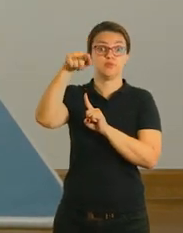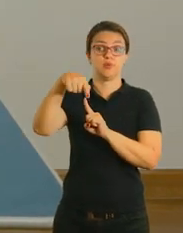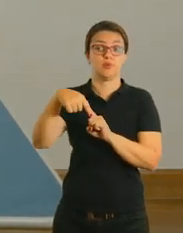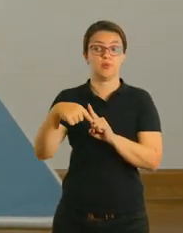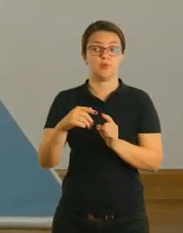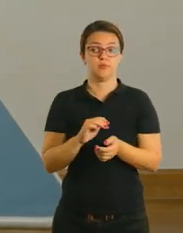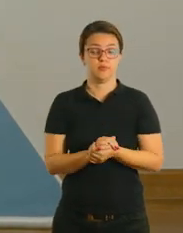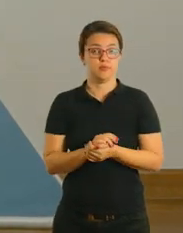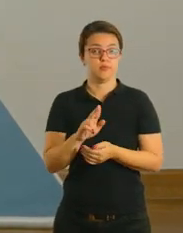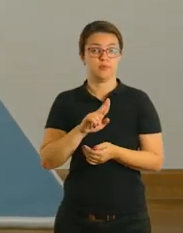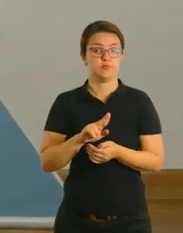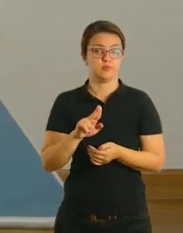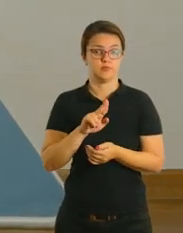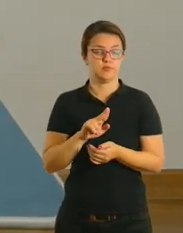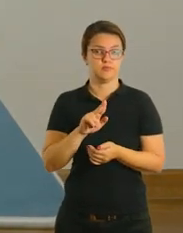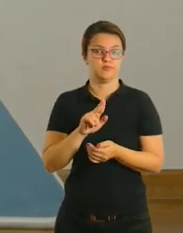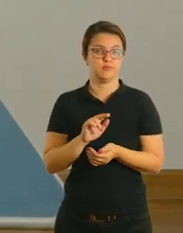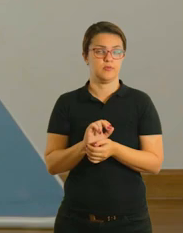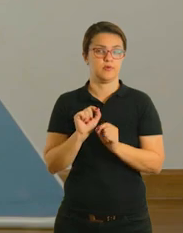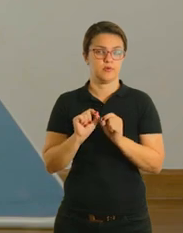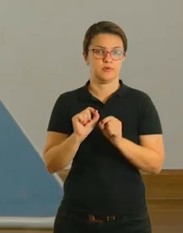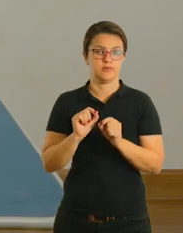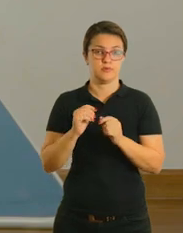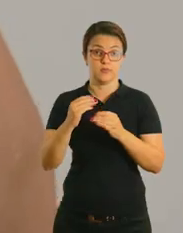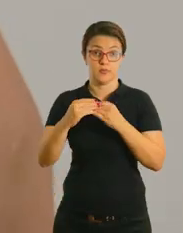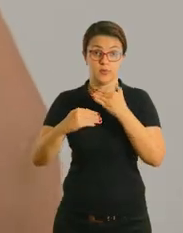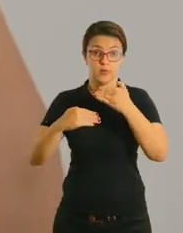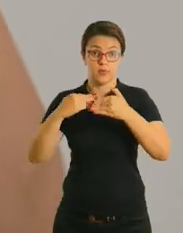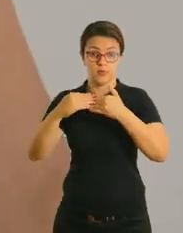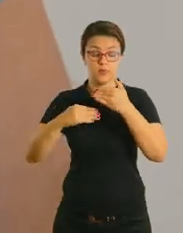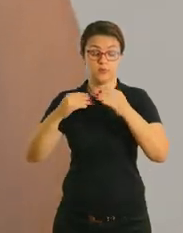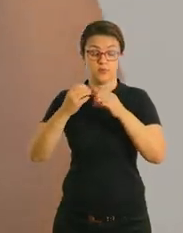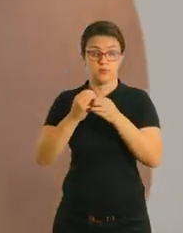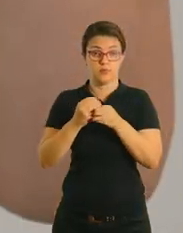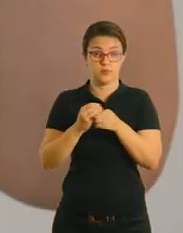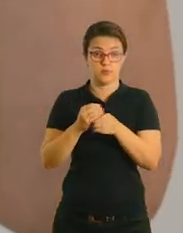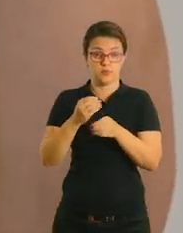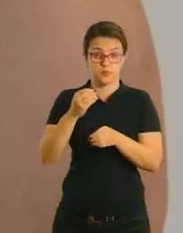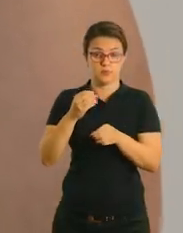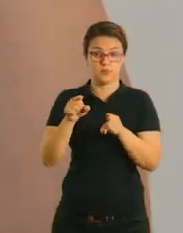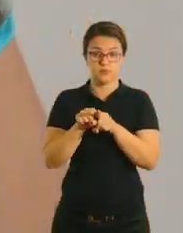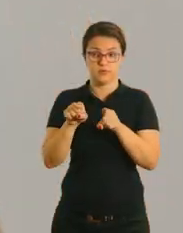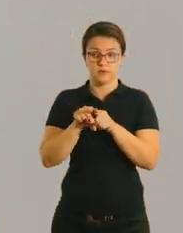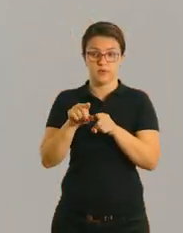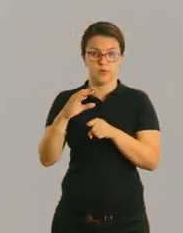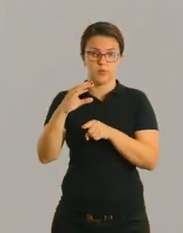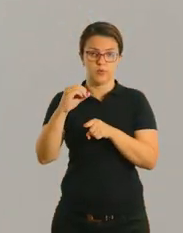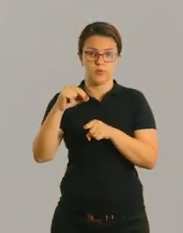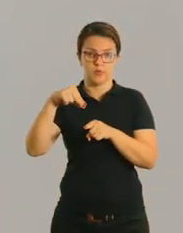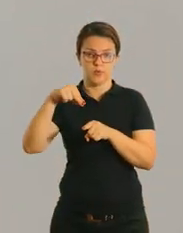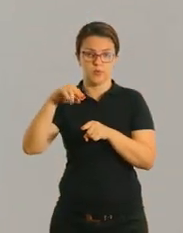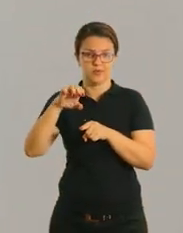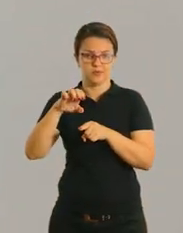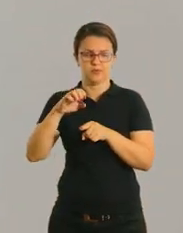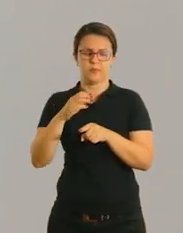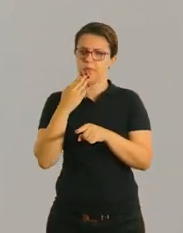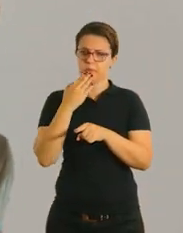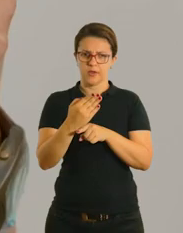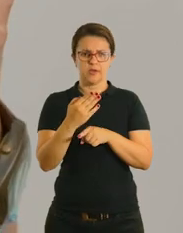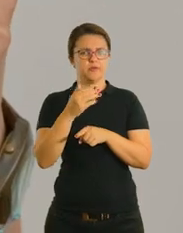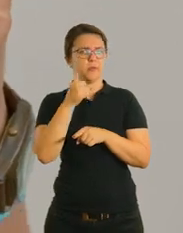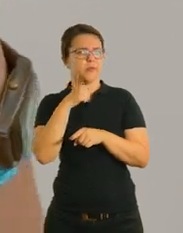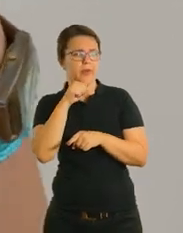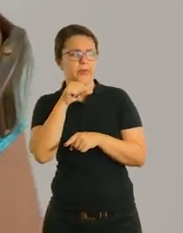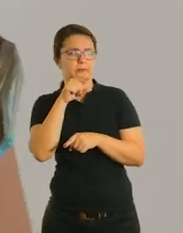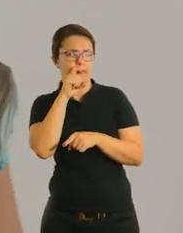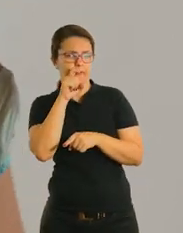vamos precisar de um rolinho de papel higiênico, precisaremos também de um cone, peça ajuda de um adulto, peça para a mamãe